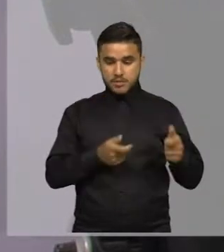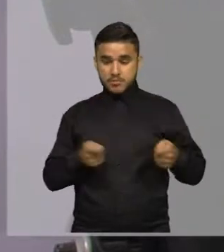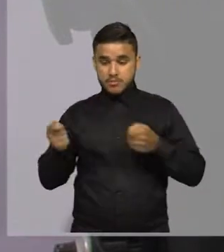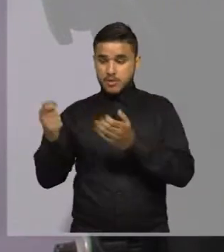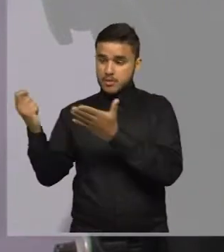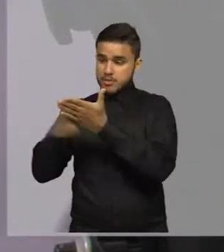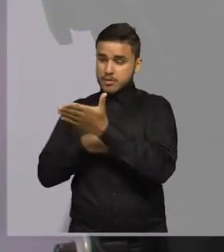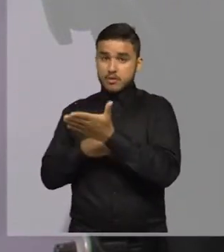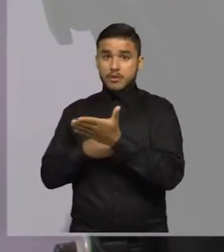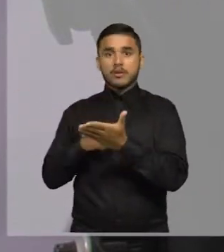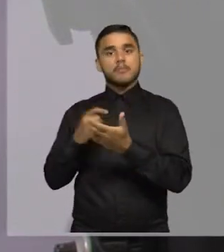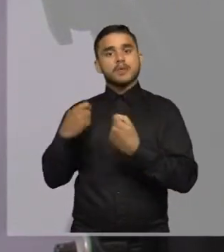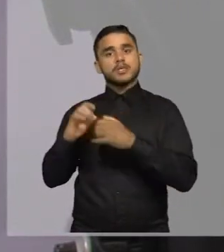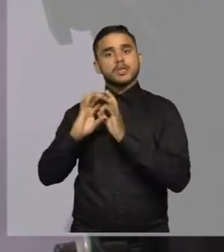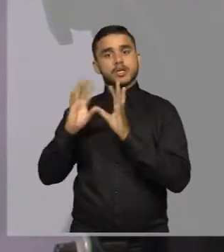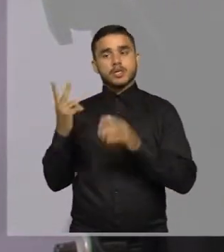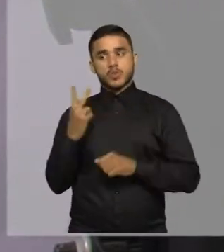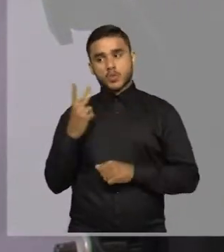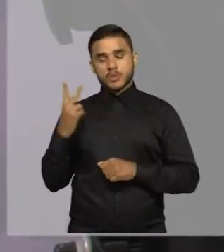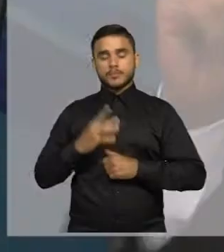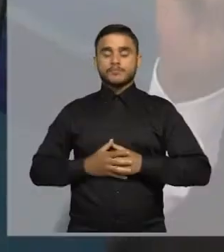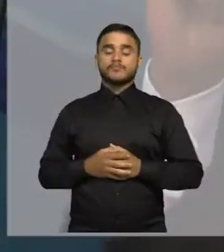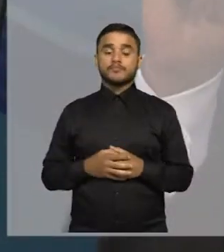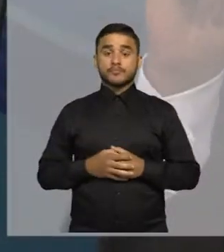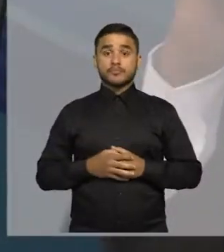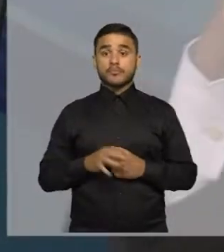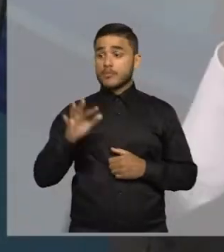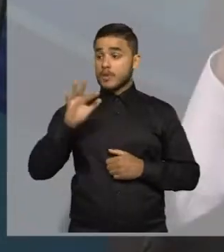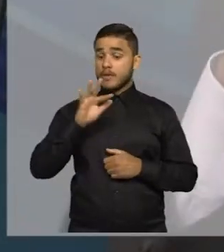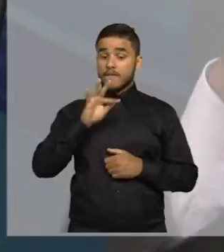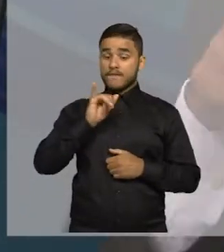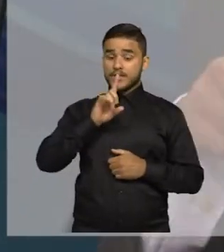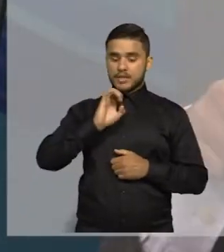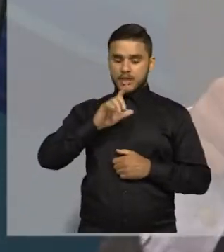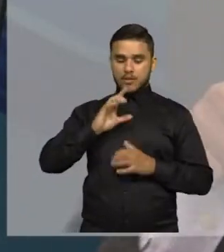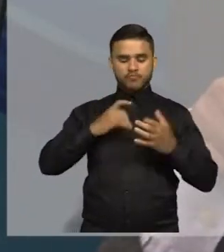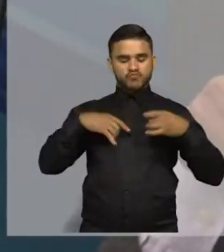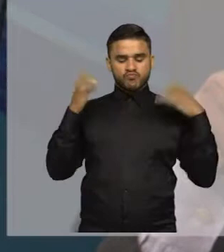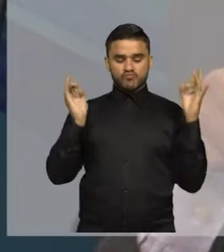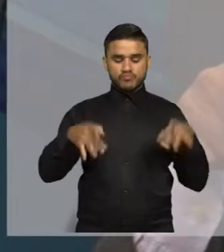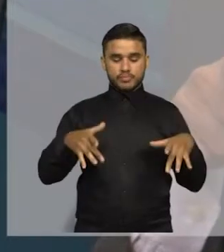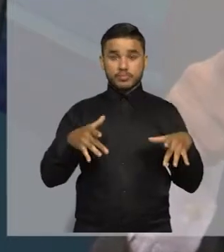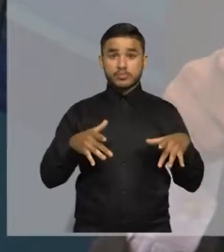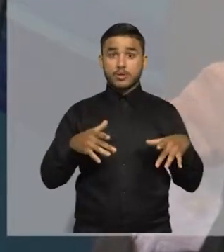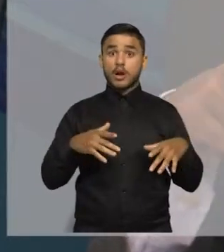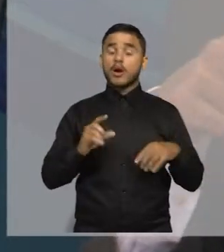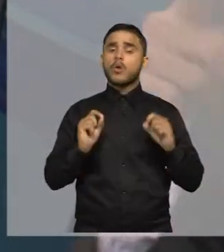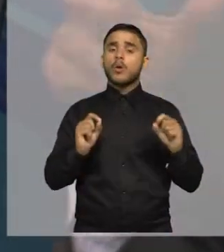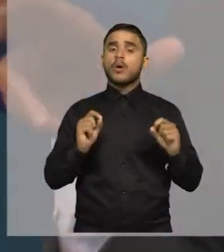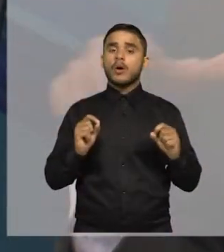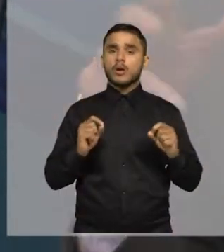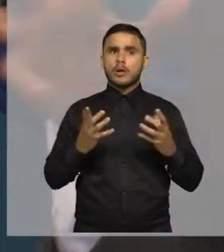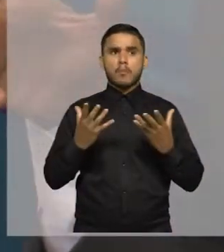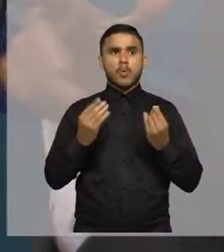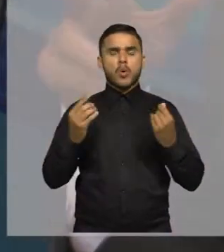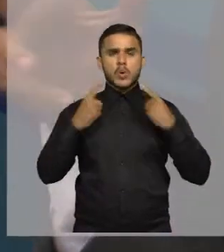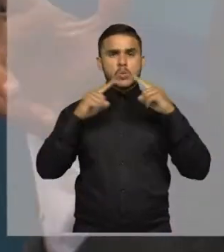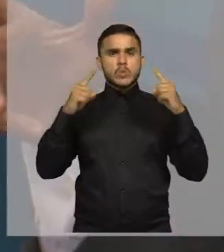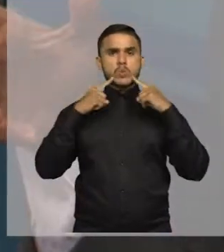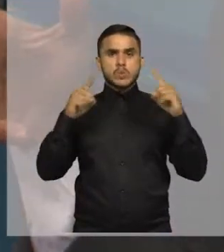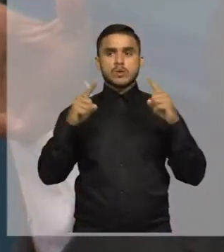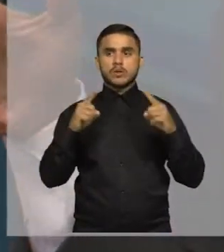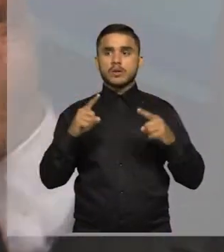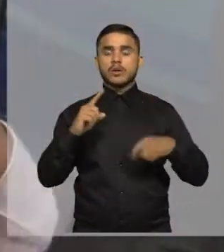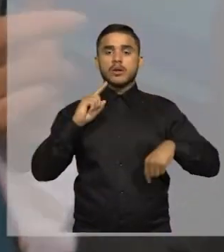também. Era um parlaprismo, não era um parlamentarismo. E aí o Fidel Castro disse que renunciou e houve uma manifestação